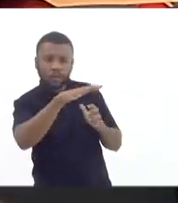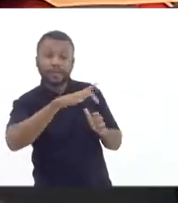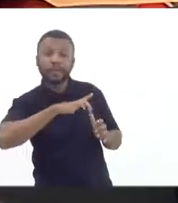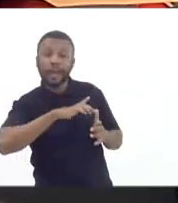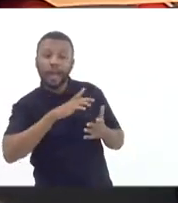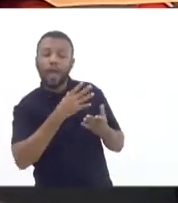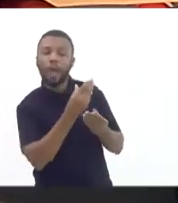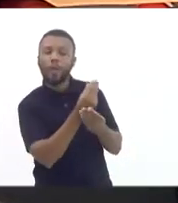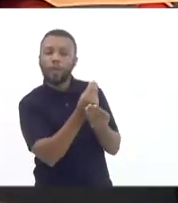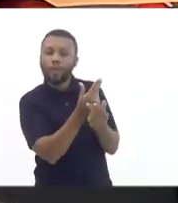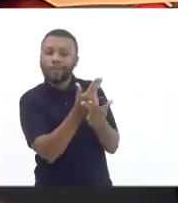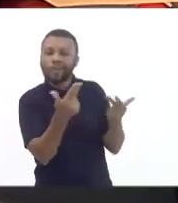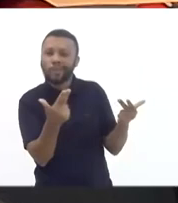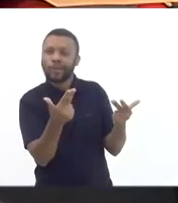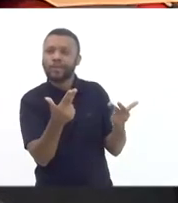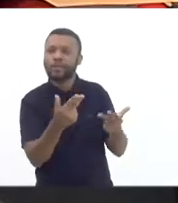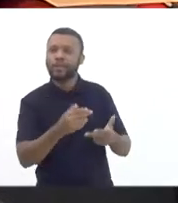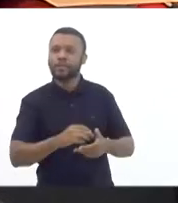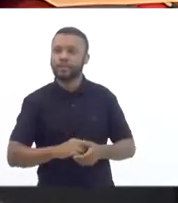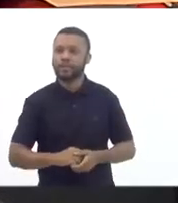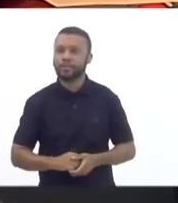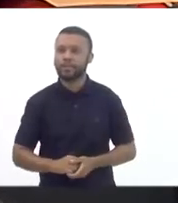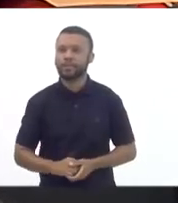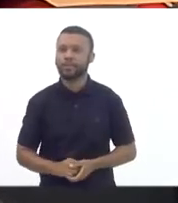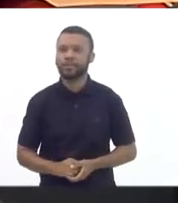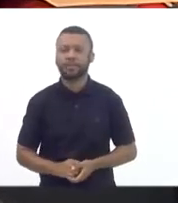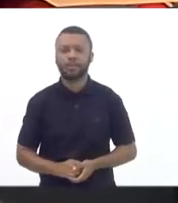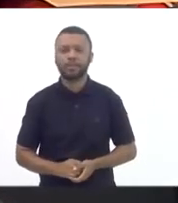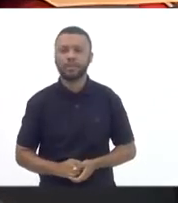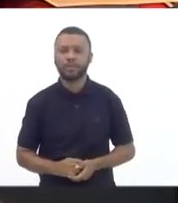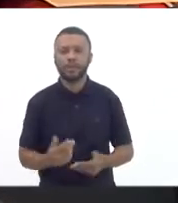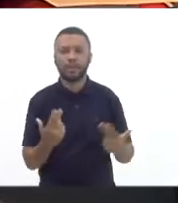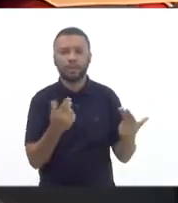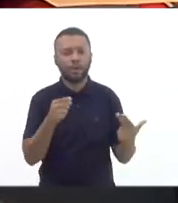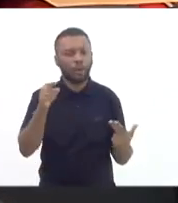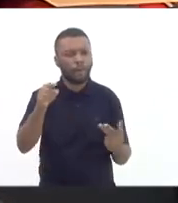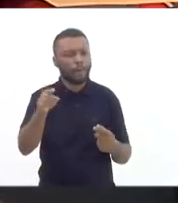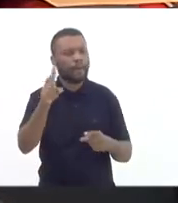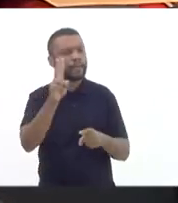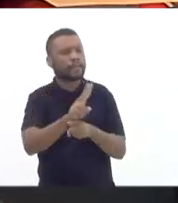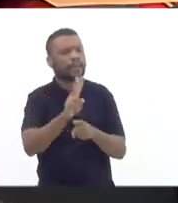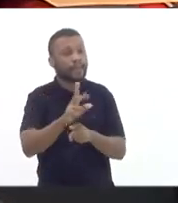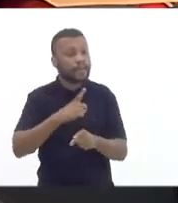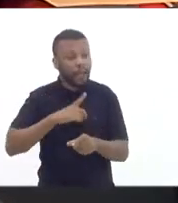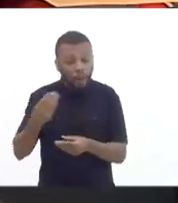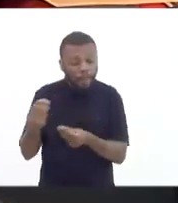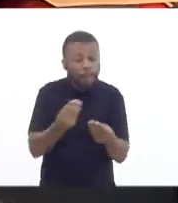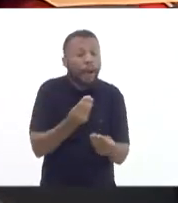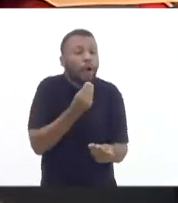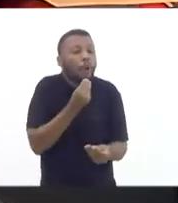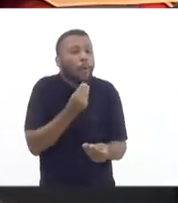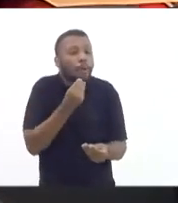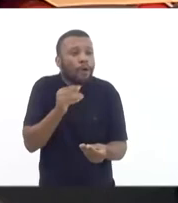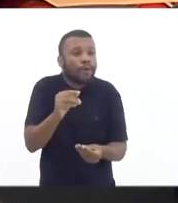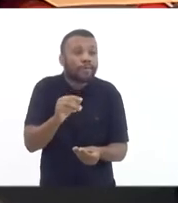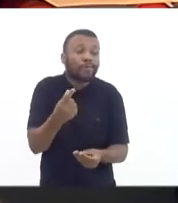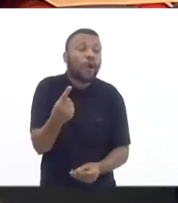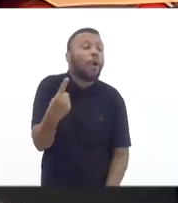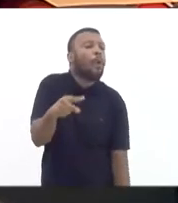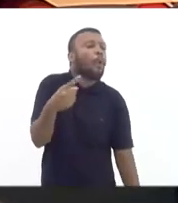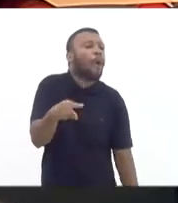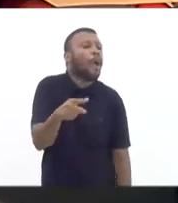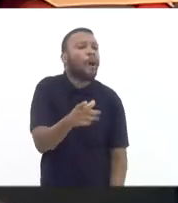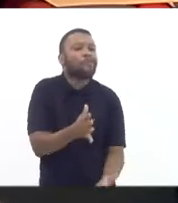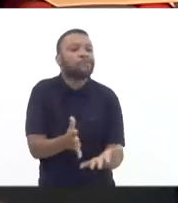Eu só preciso da tipóia. Para ela dar uma oportunidade, eu não ganho um real de